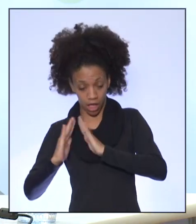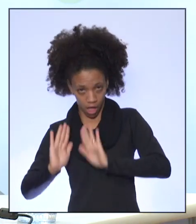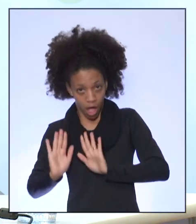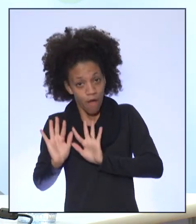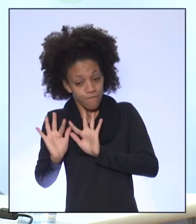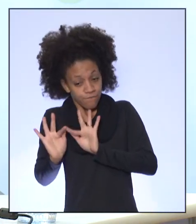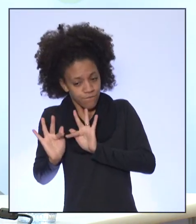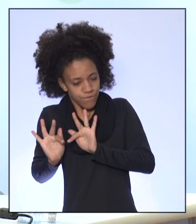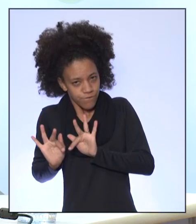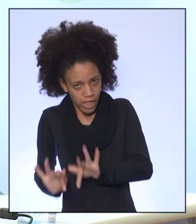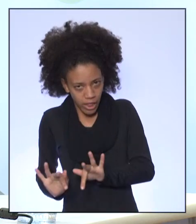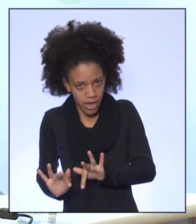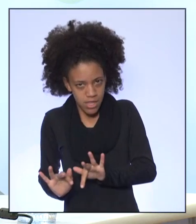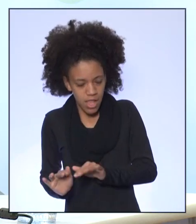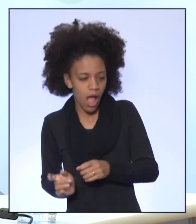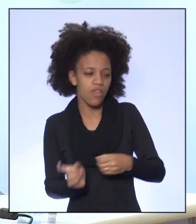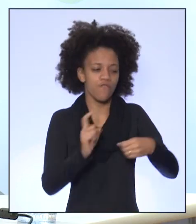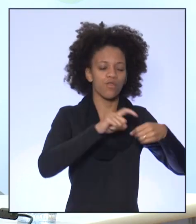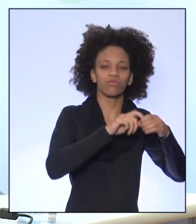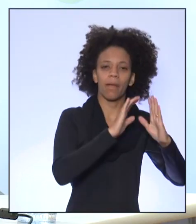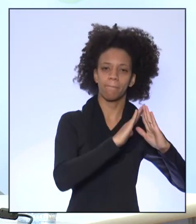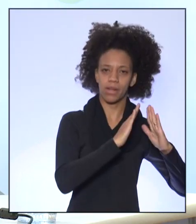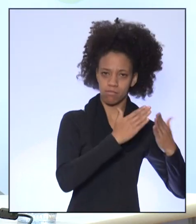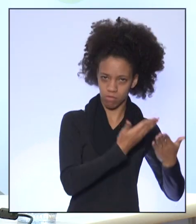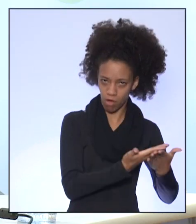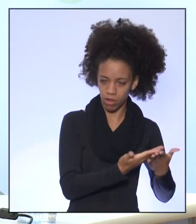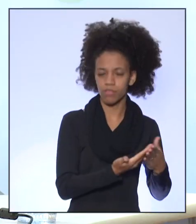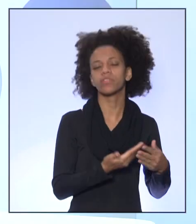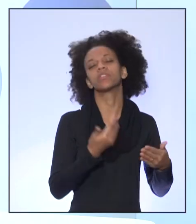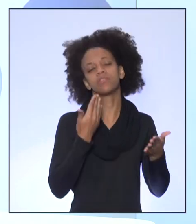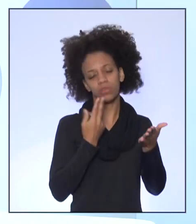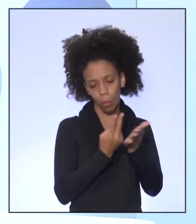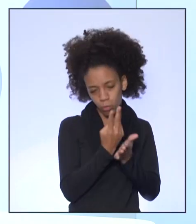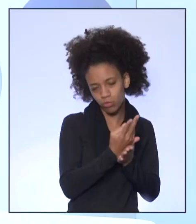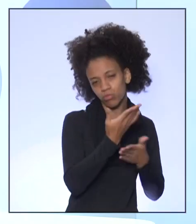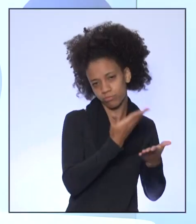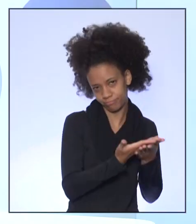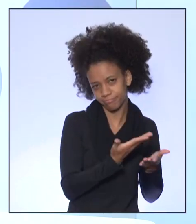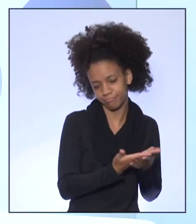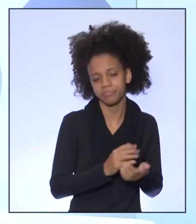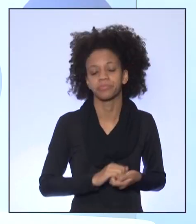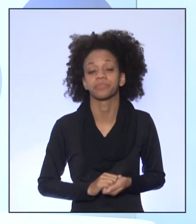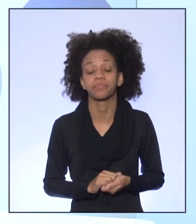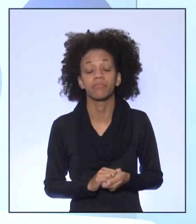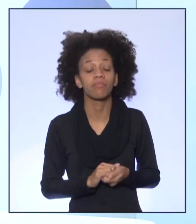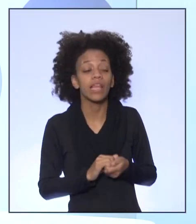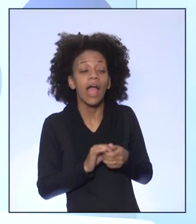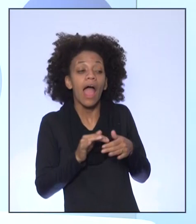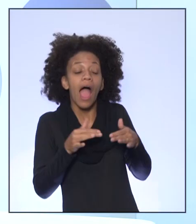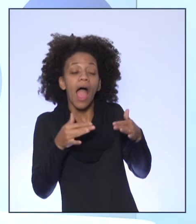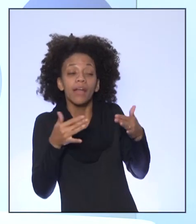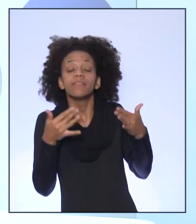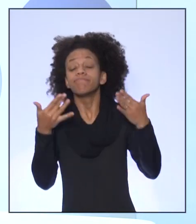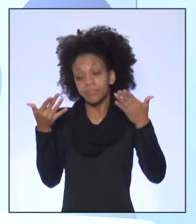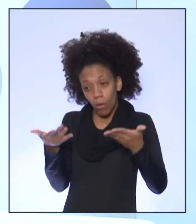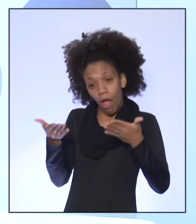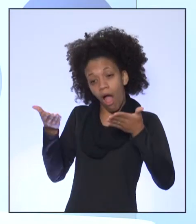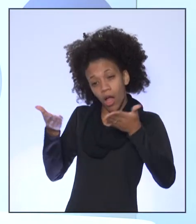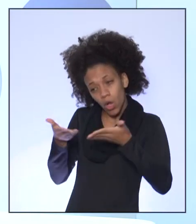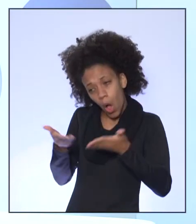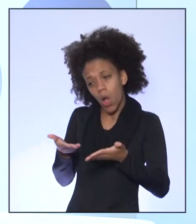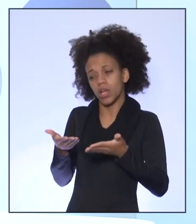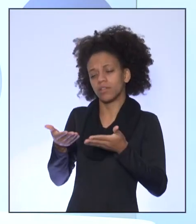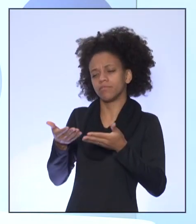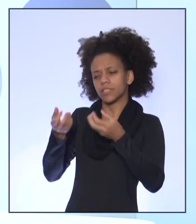acompanharem novamente as aulas com seus professores. Correto. Professora Priscila, agora eu vou começar a falar um pouco